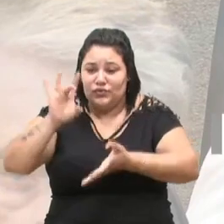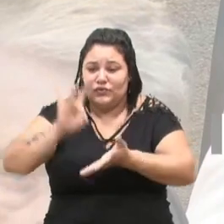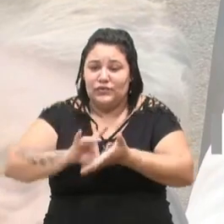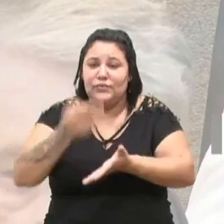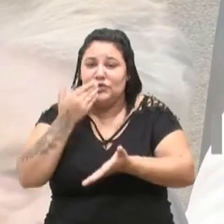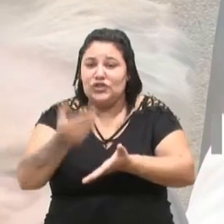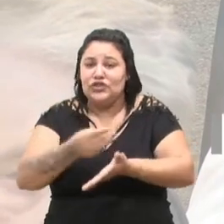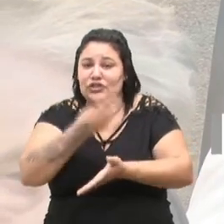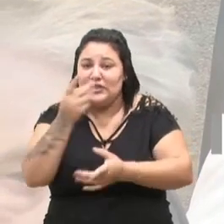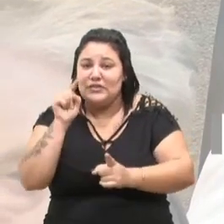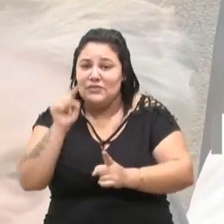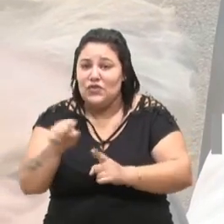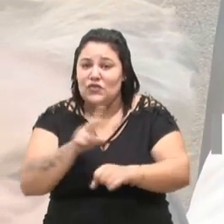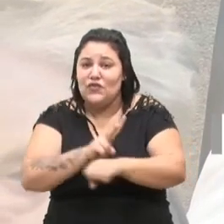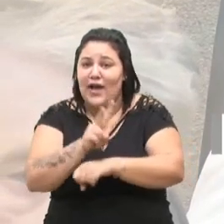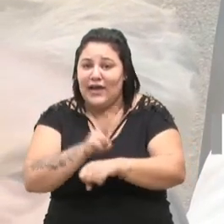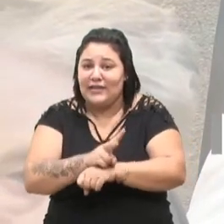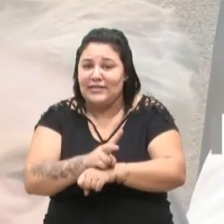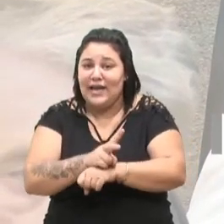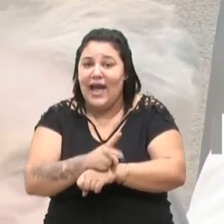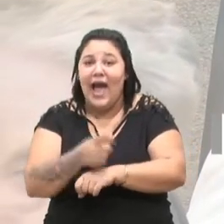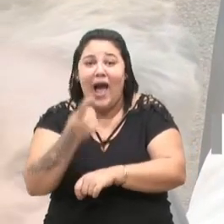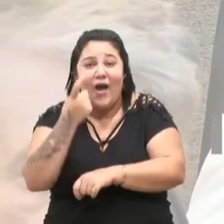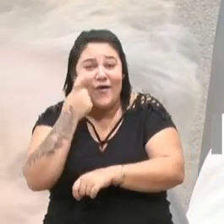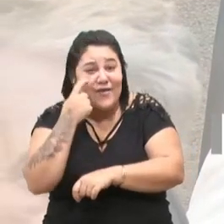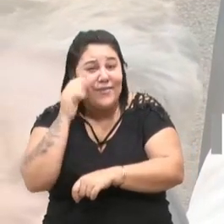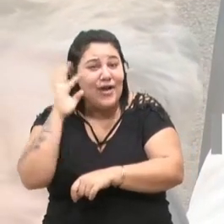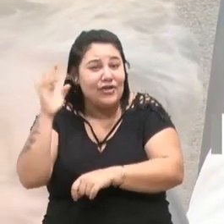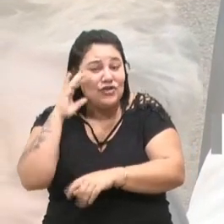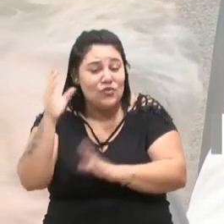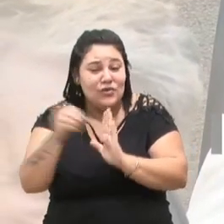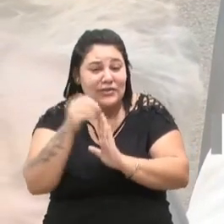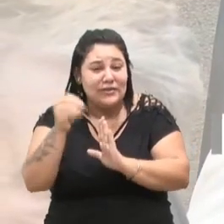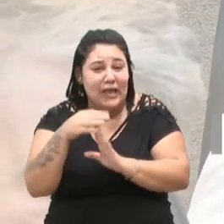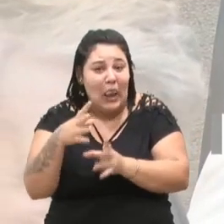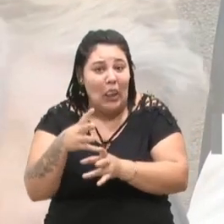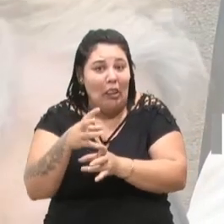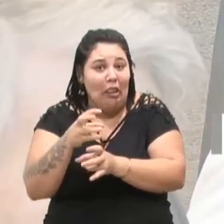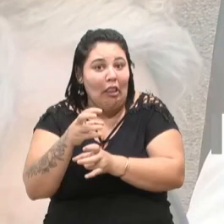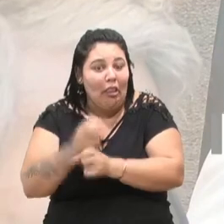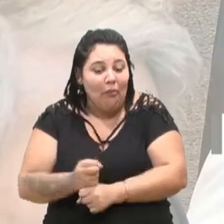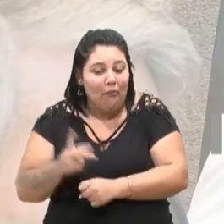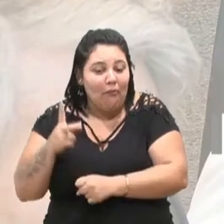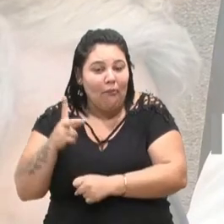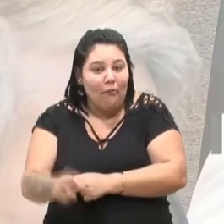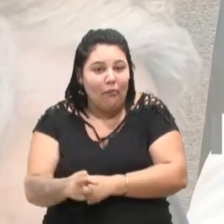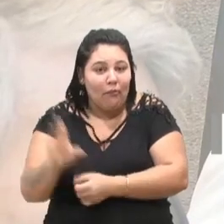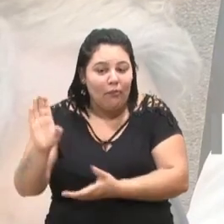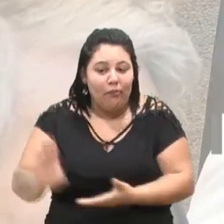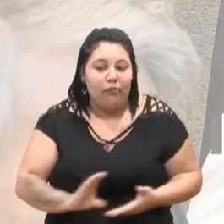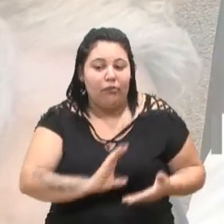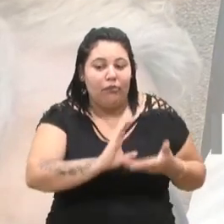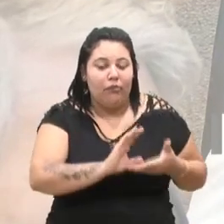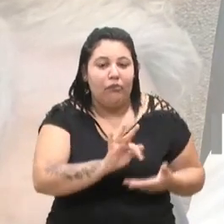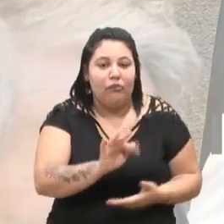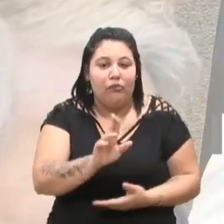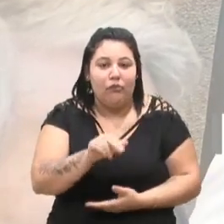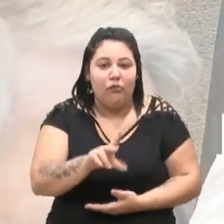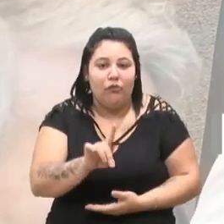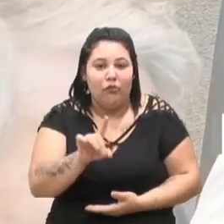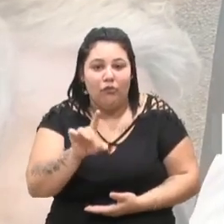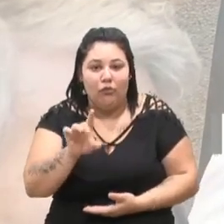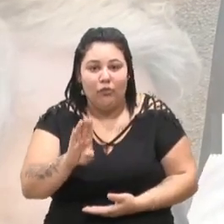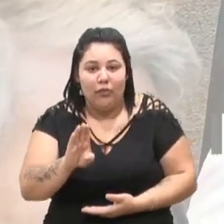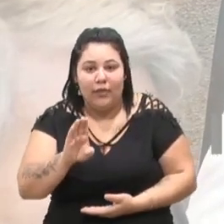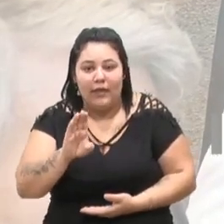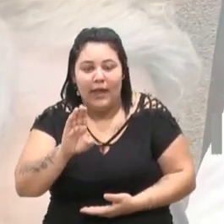Aí o senhor imagina, diante do orçamento apertado, sem um recurso que foi cortado pelo Fundeb, uma certa parte, uma quantia